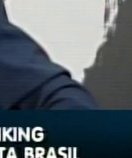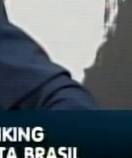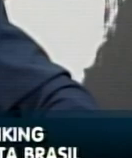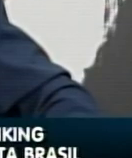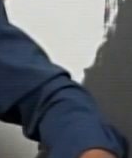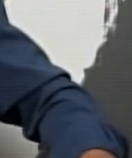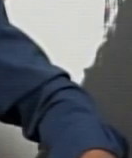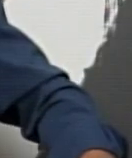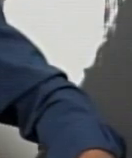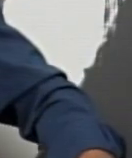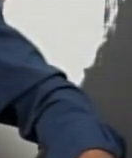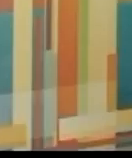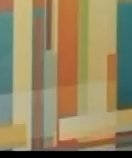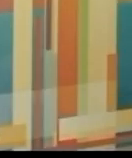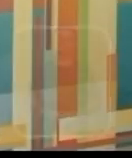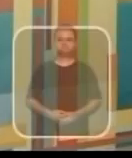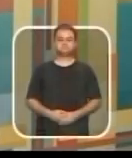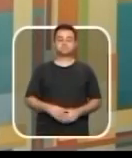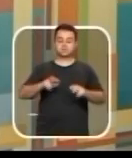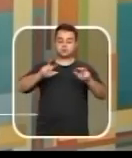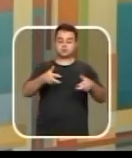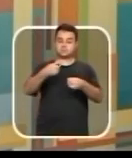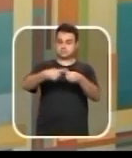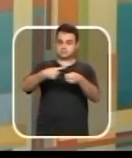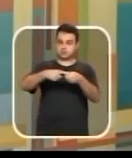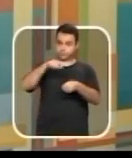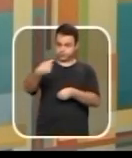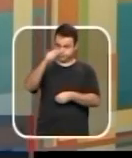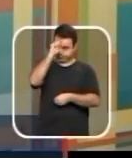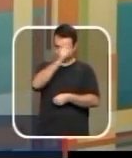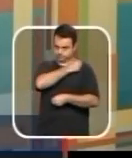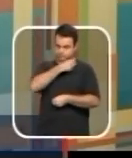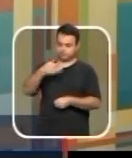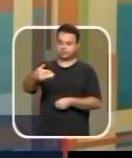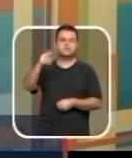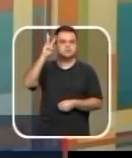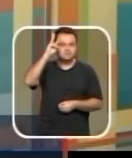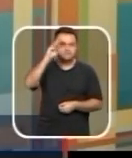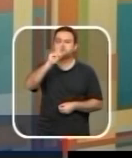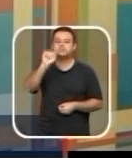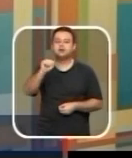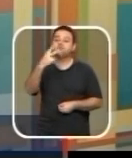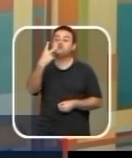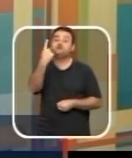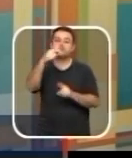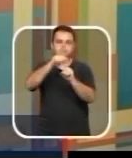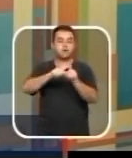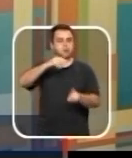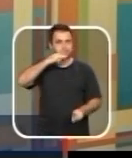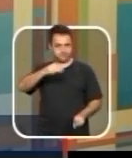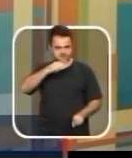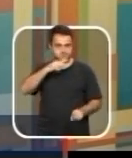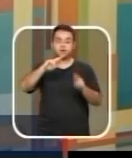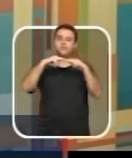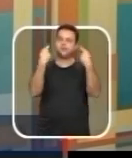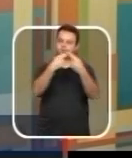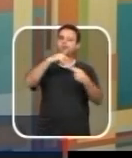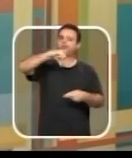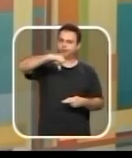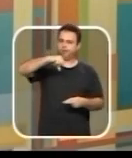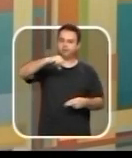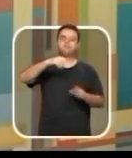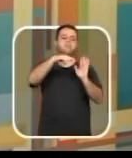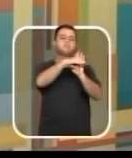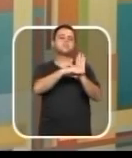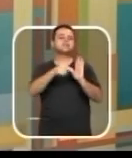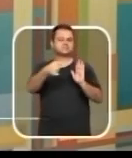itens que estão na pauta. A Câmara de Rio Preto realiza nesta terça-feira, 21 de março, a 9ª sessão ordinária do ano, que tem